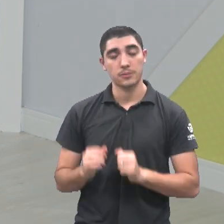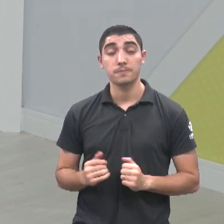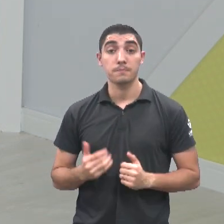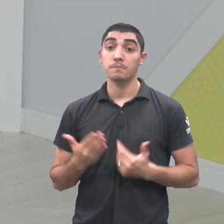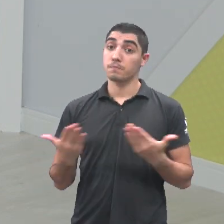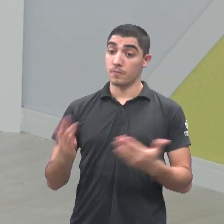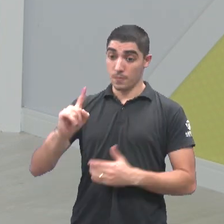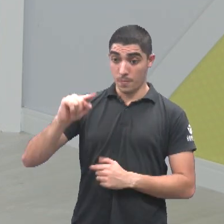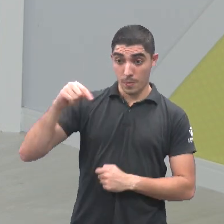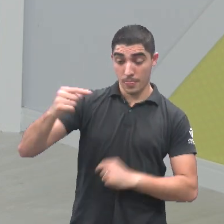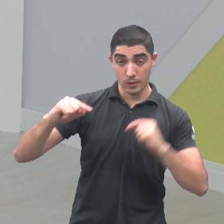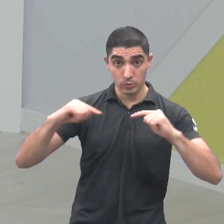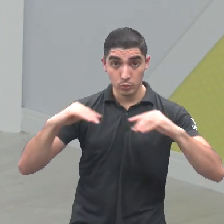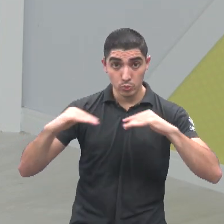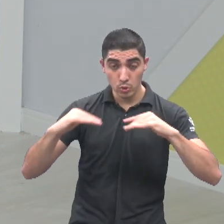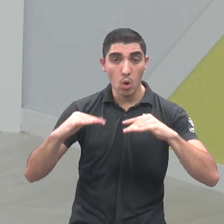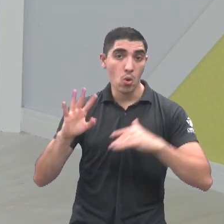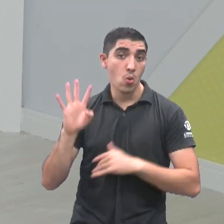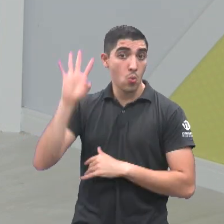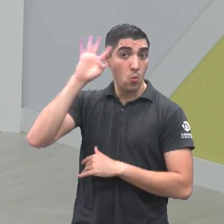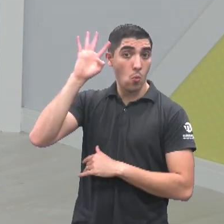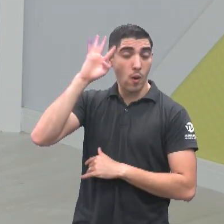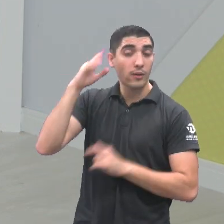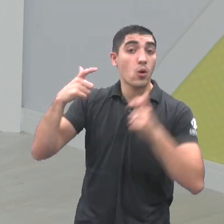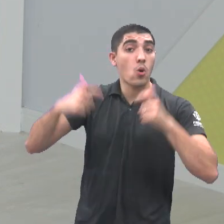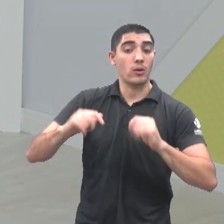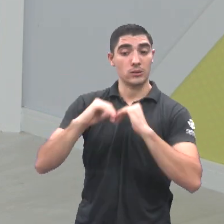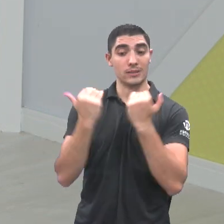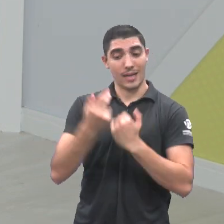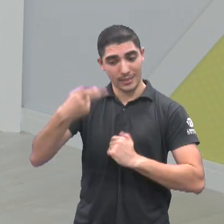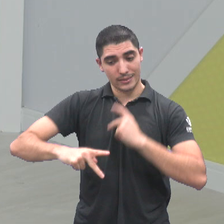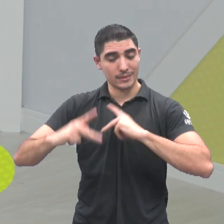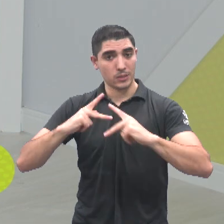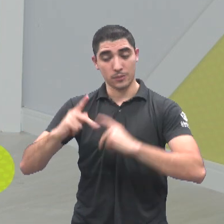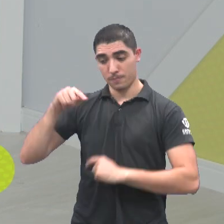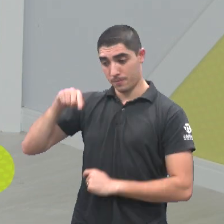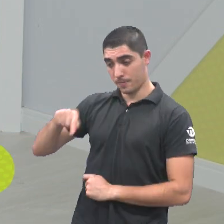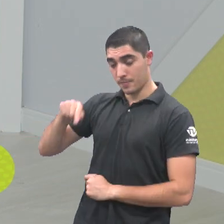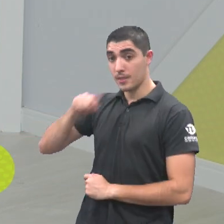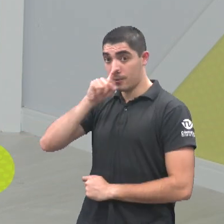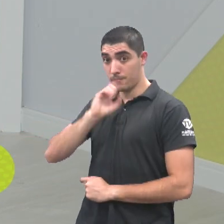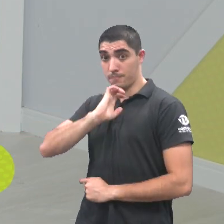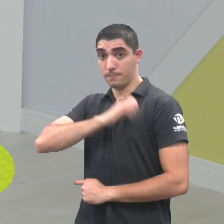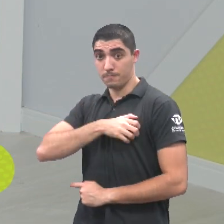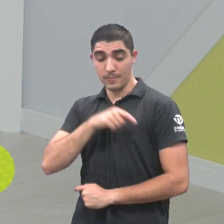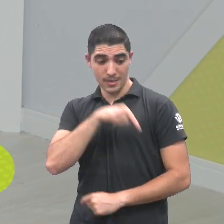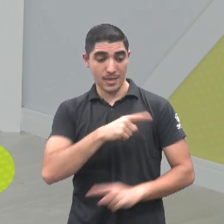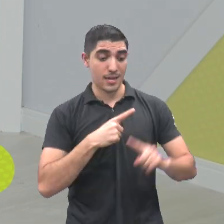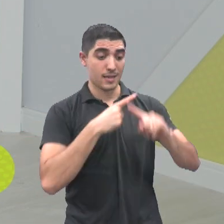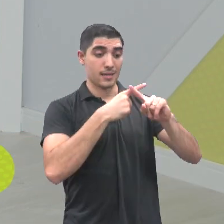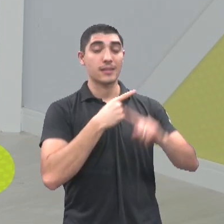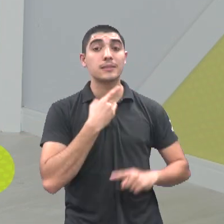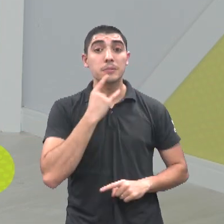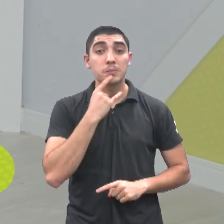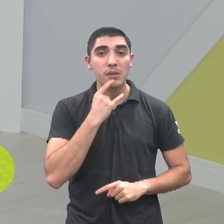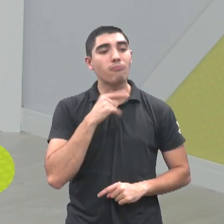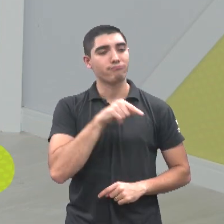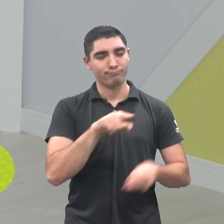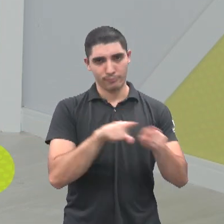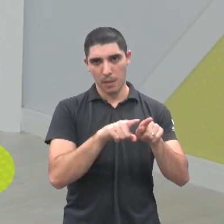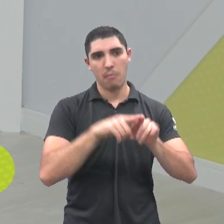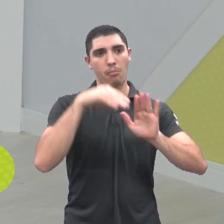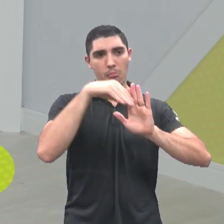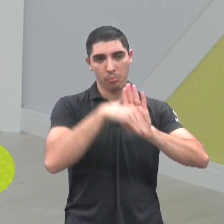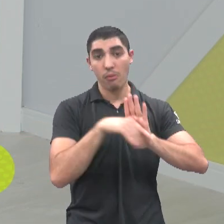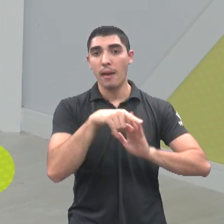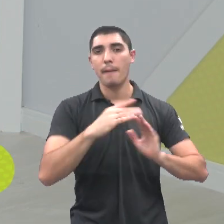do São José, quarta-feira, estádio Martins Pereira contra o 15 de Piracicaba. O 15 de Piracicaba, que também não vem bem não, acabou empatando com o Ituano